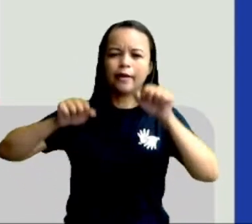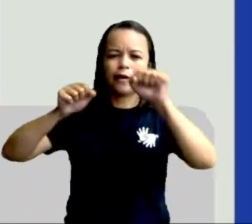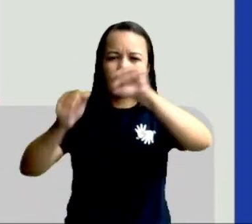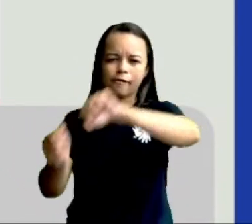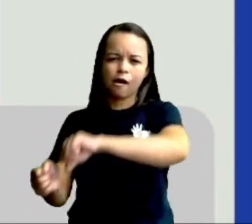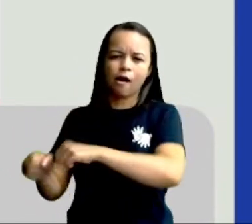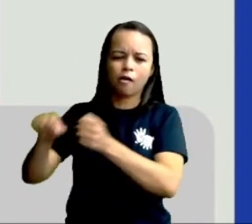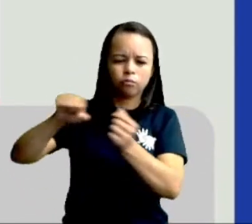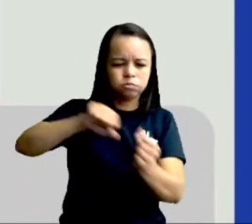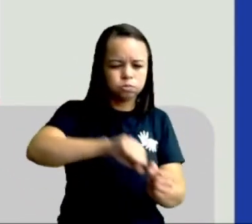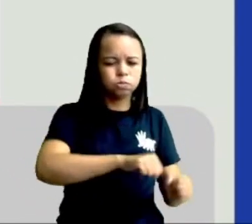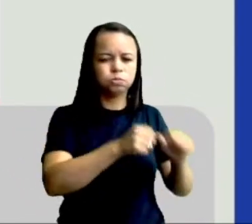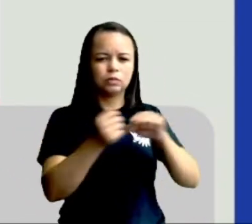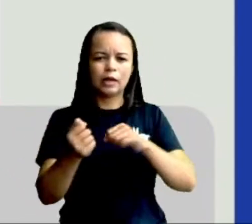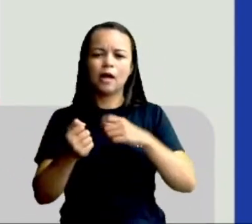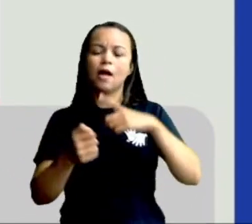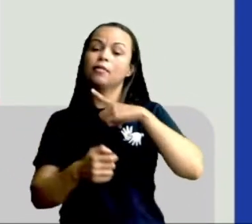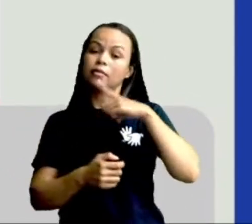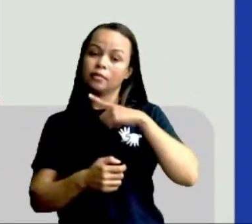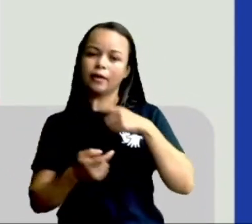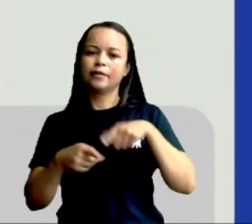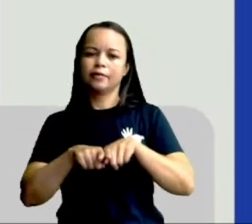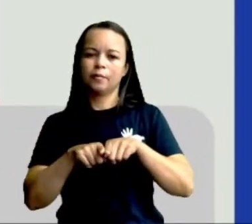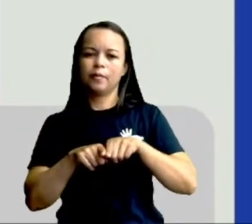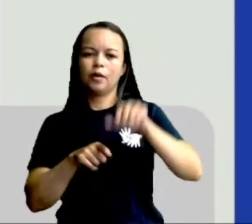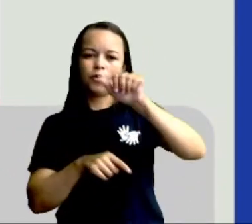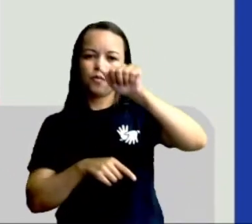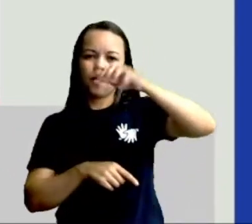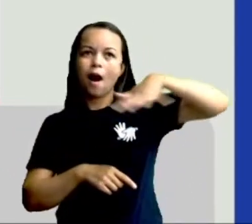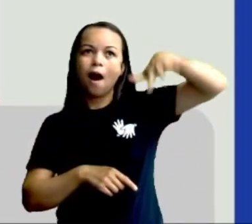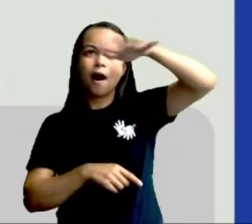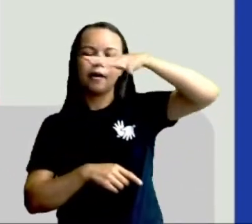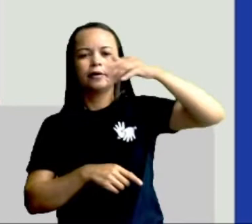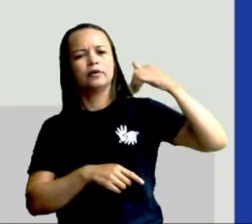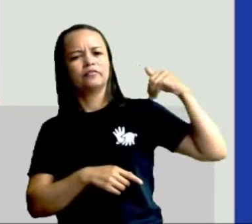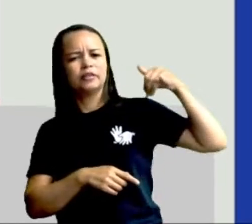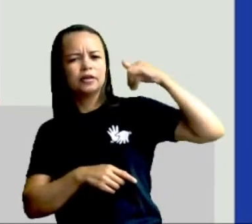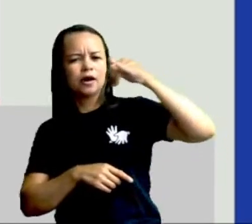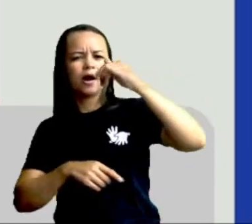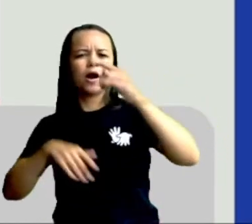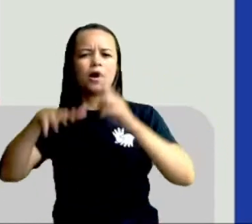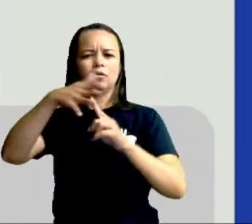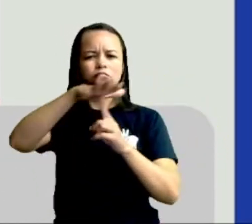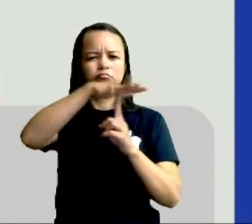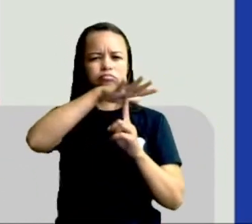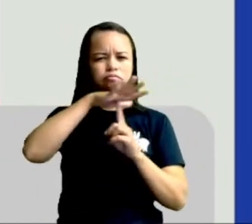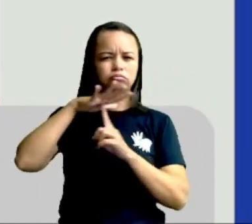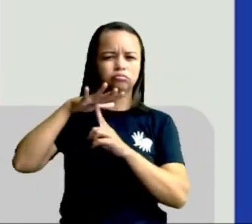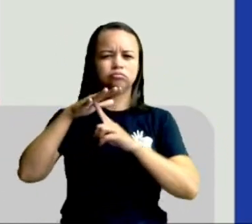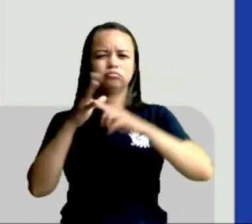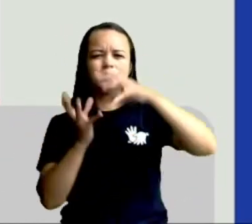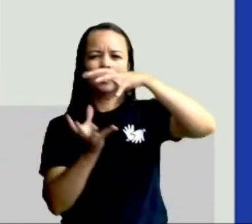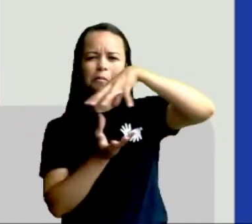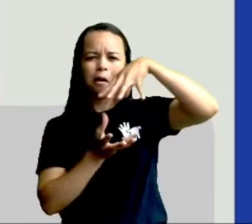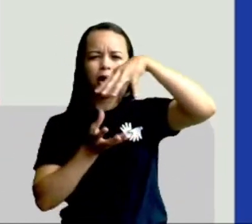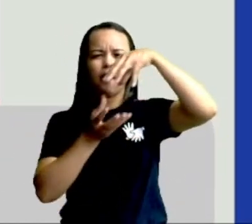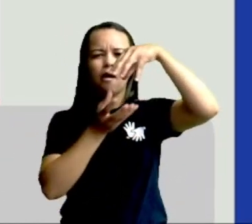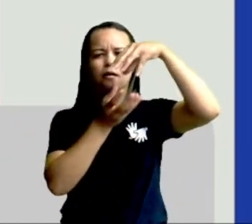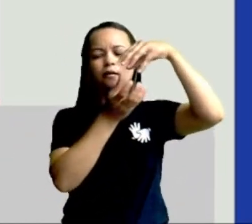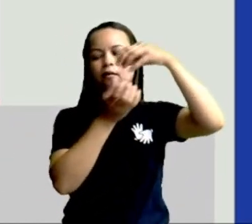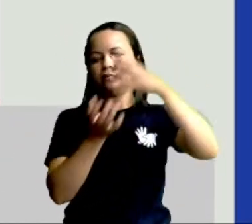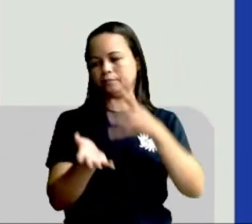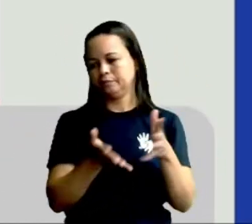os aéreos, que são os aviões, helicópteros, balão. E temos